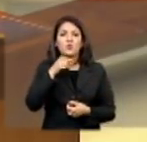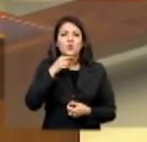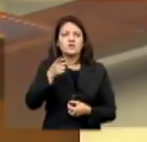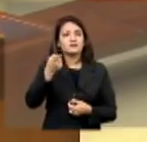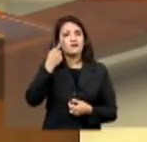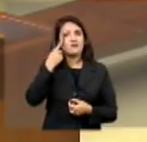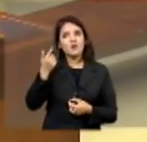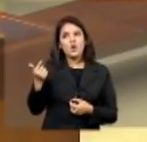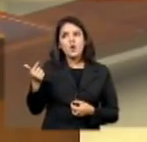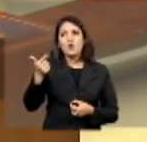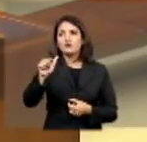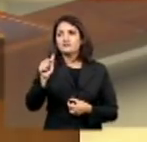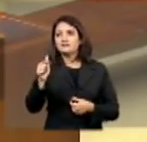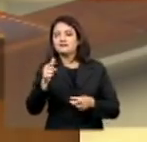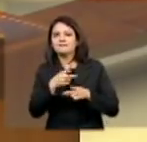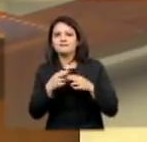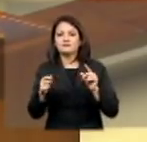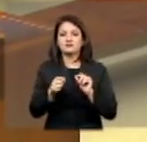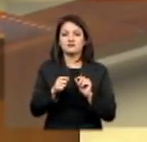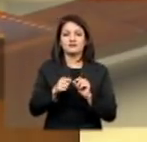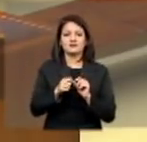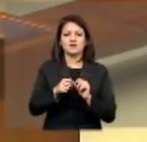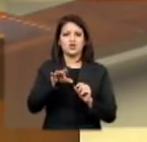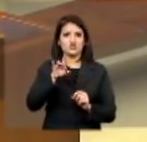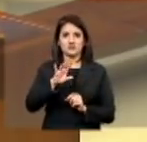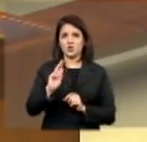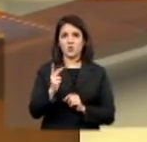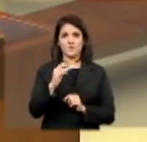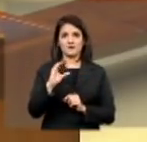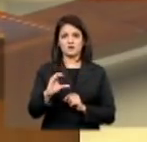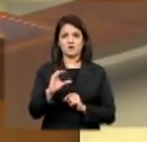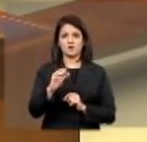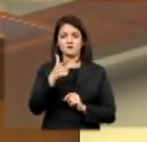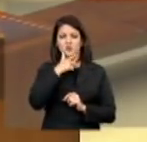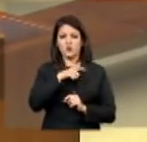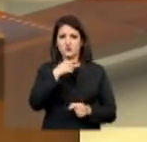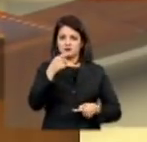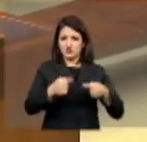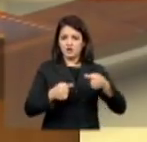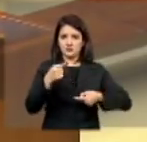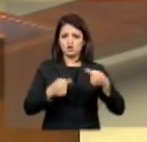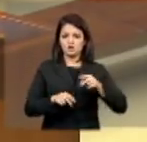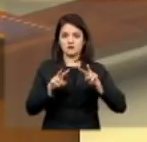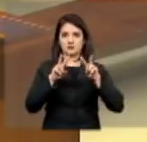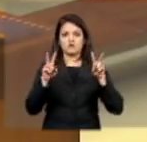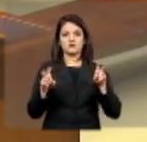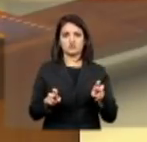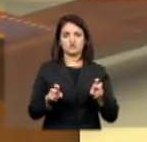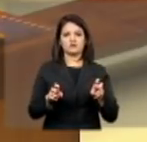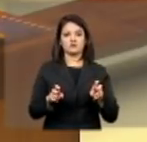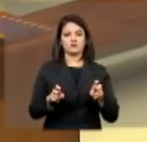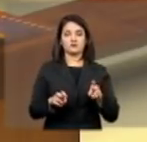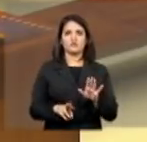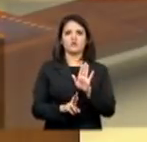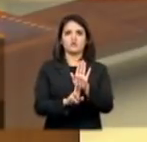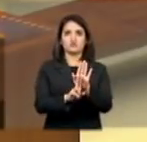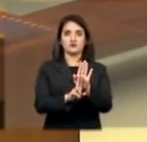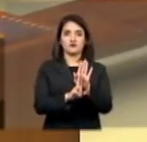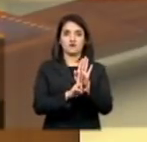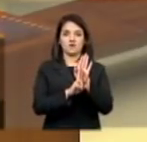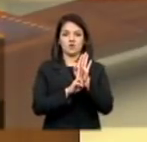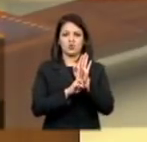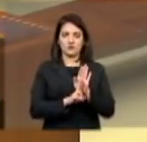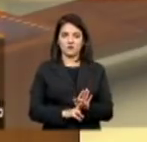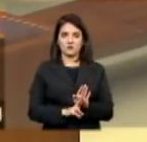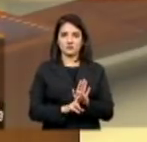senão o habeas corpus para tratar disso os recursos extraordinários e se